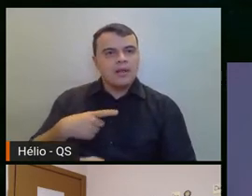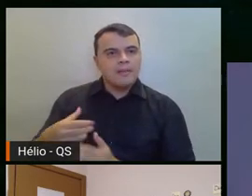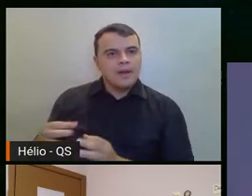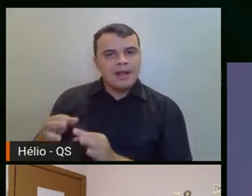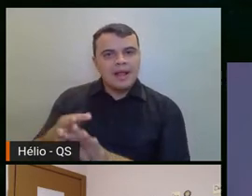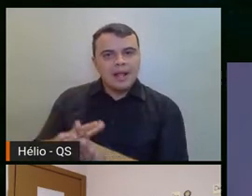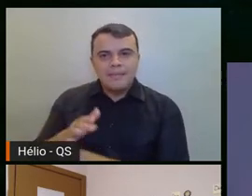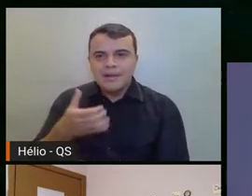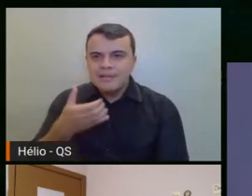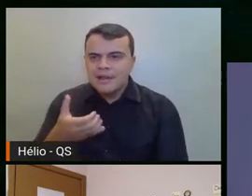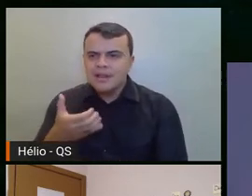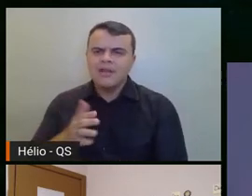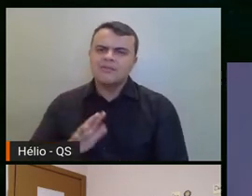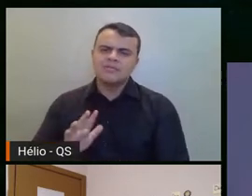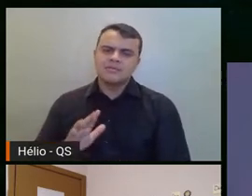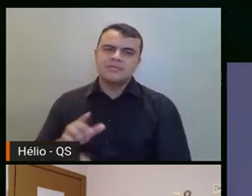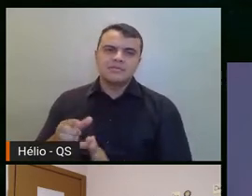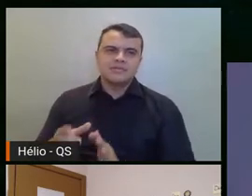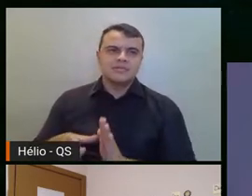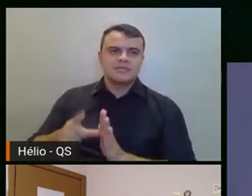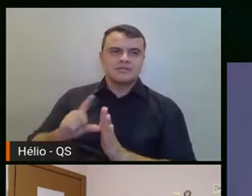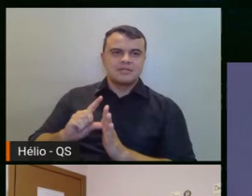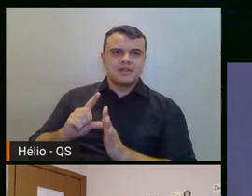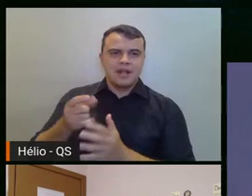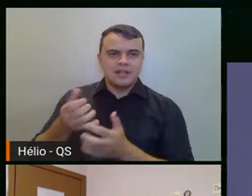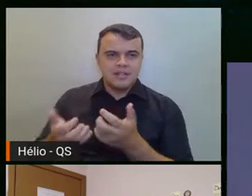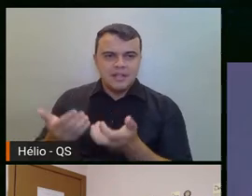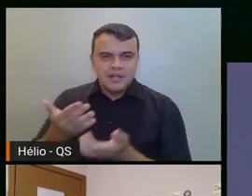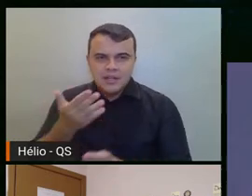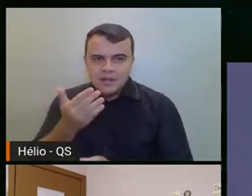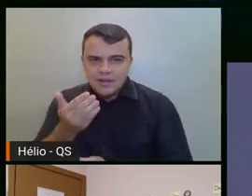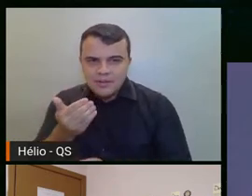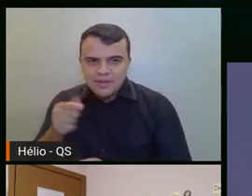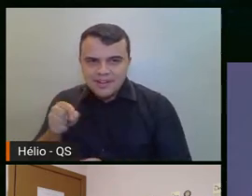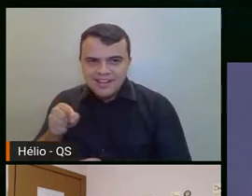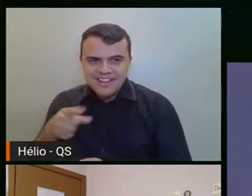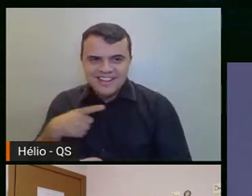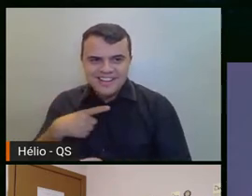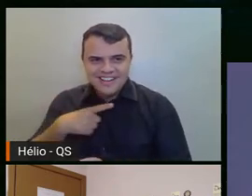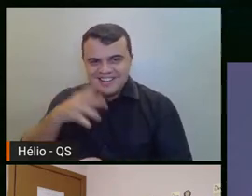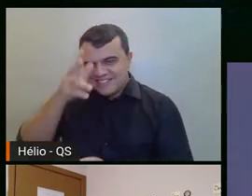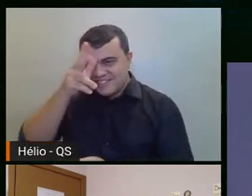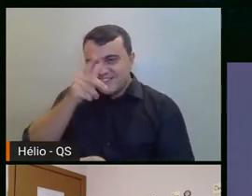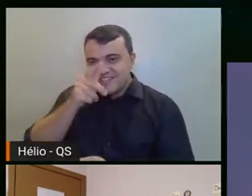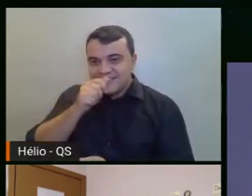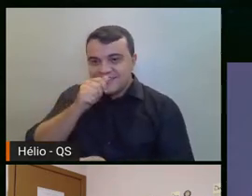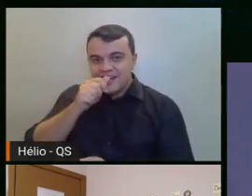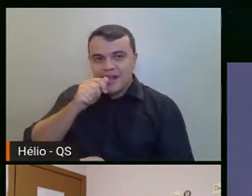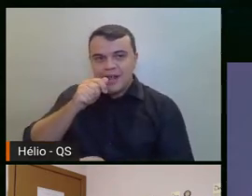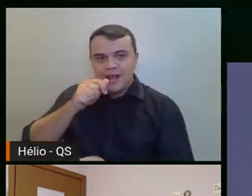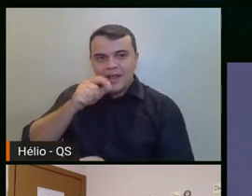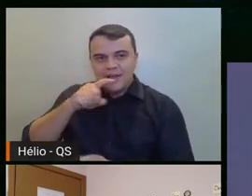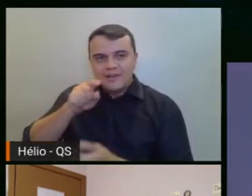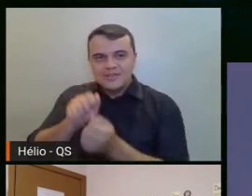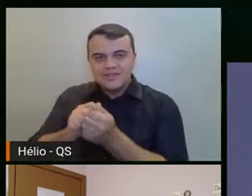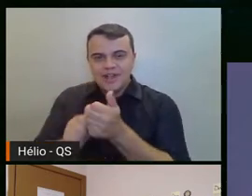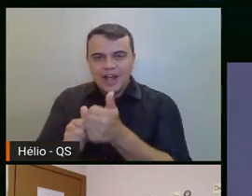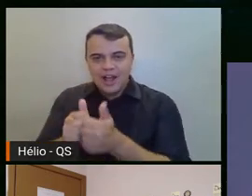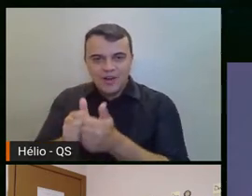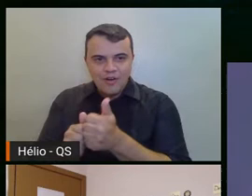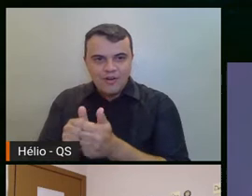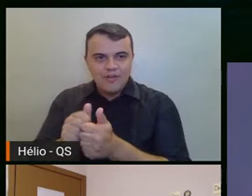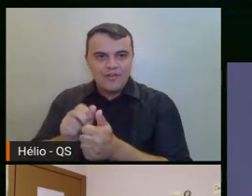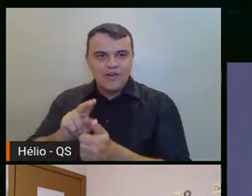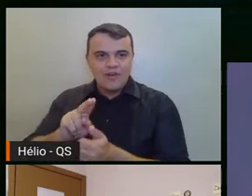no Natal aí pô com o peru no forno lá estourando a Champanhe né comendo o arroz com uva passa né